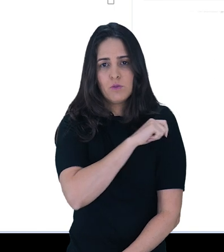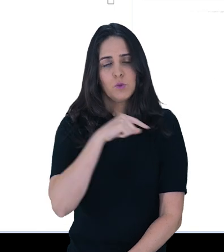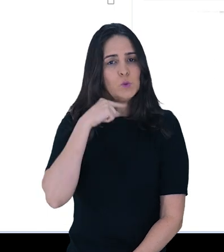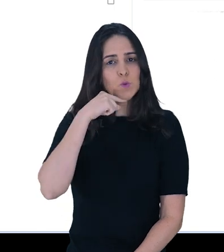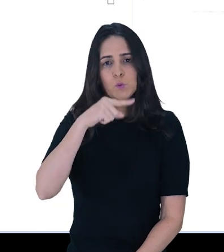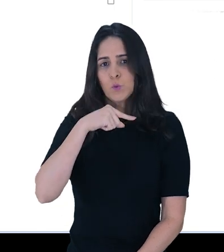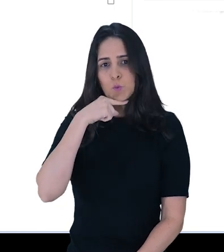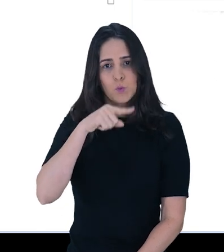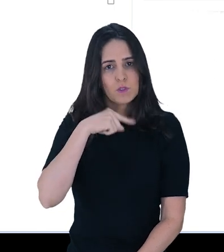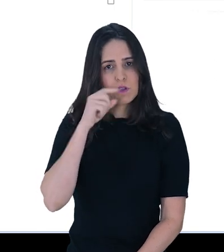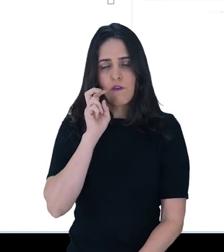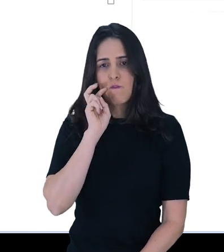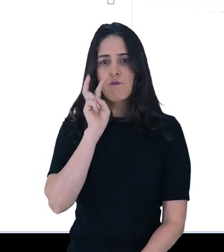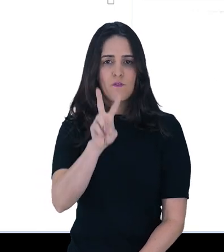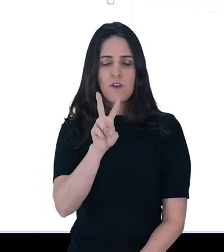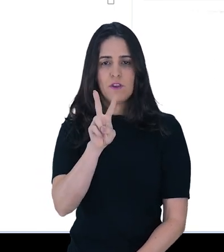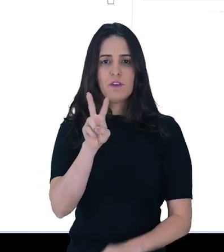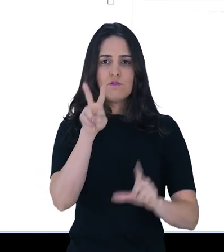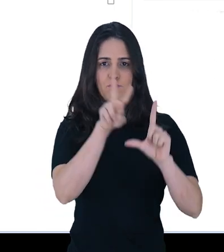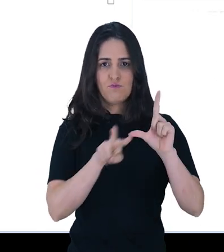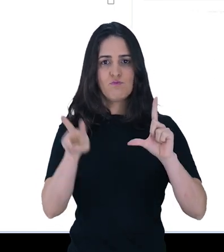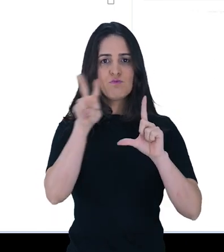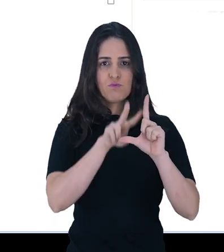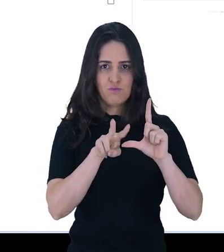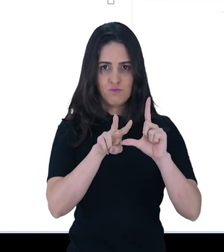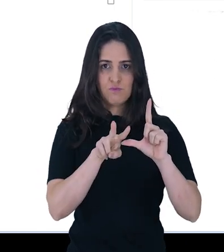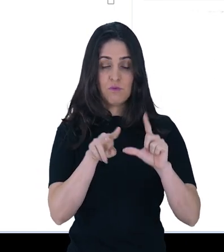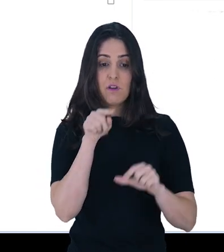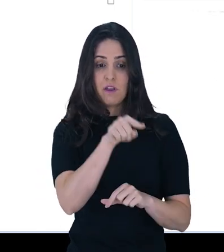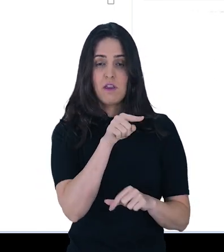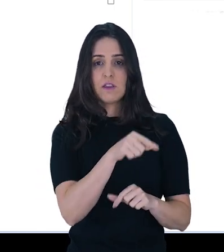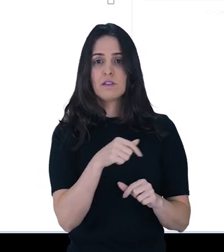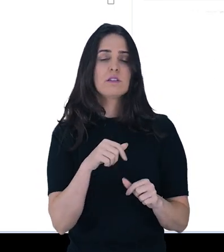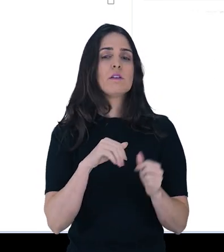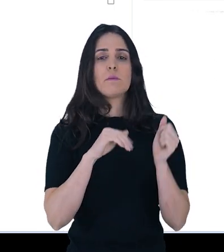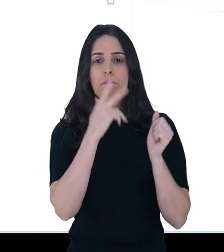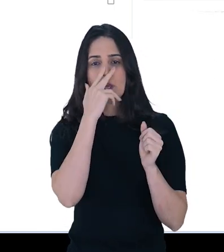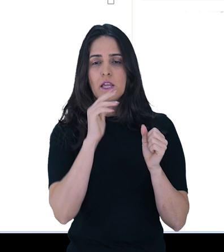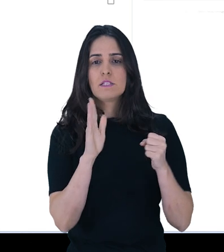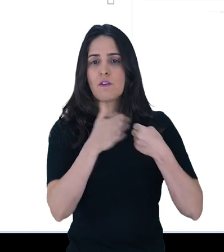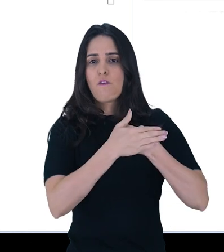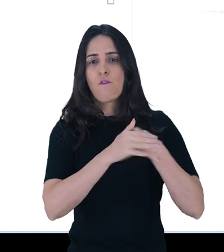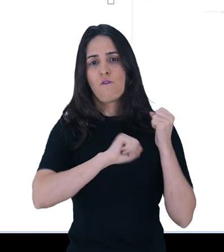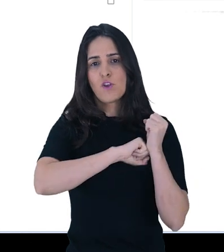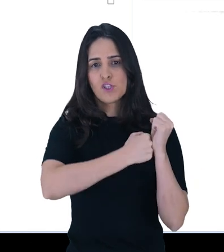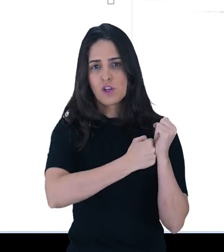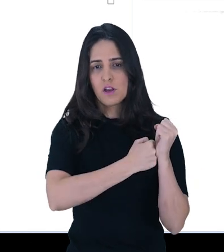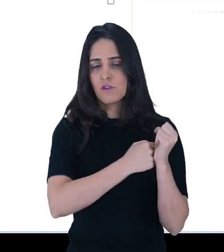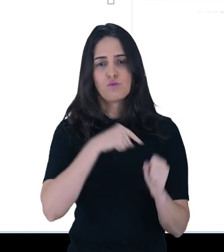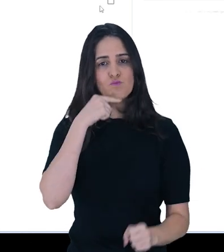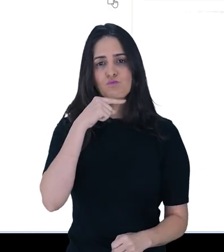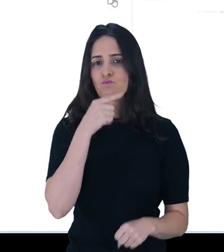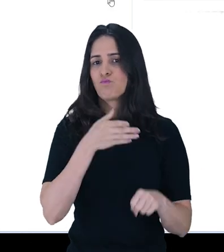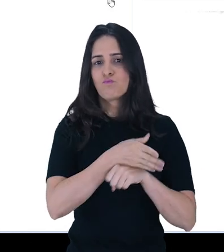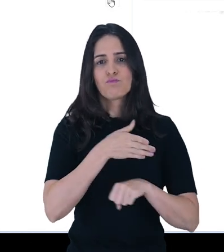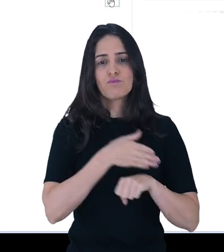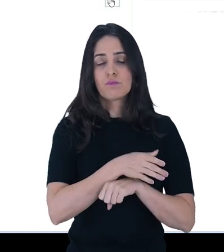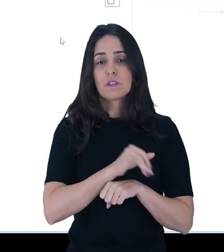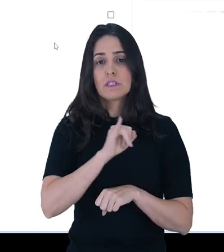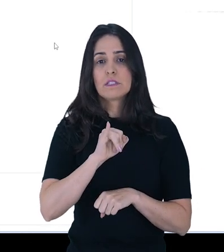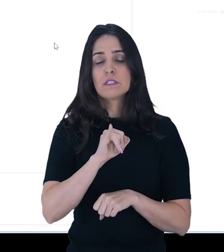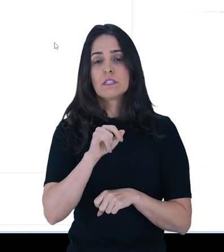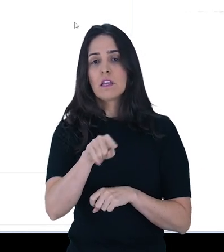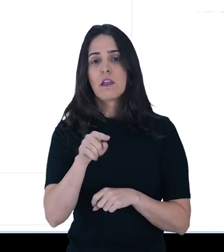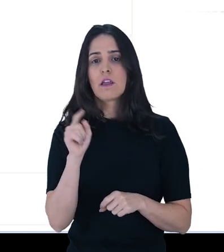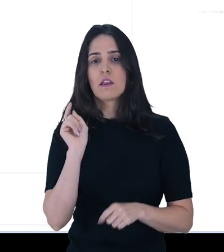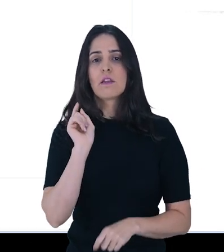estudante, ele não consegue visualizar. E esse recurso que está restrito, ele não consegue acessar a menos